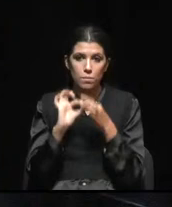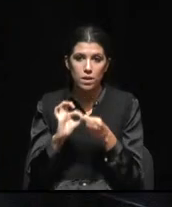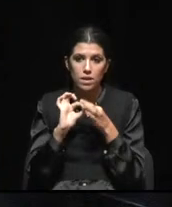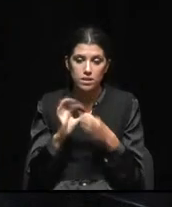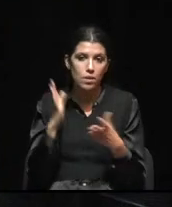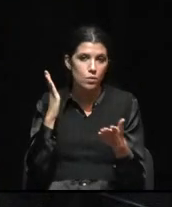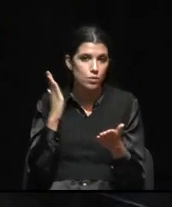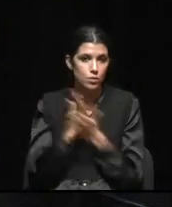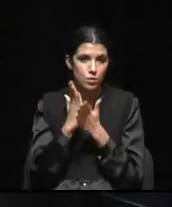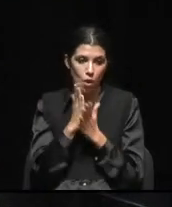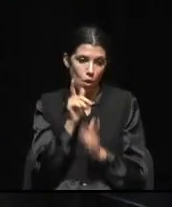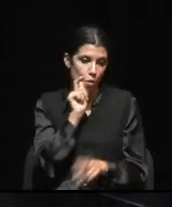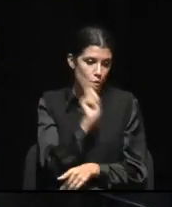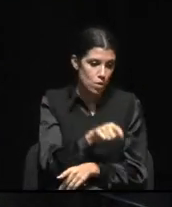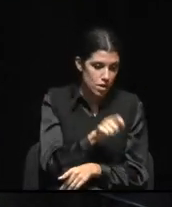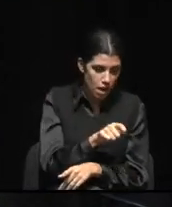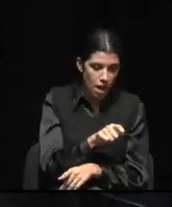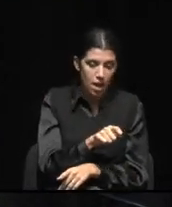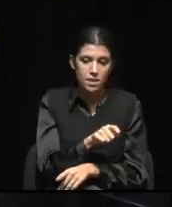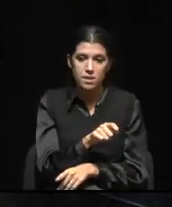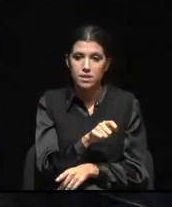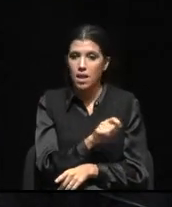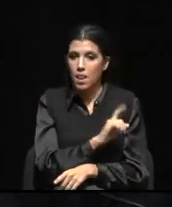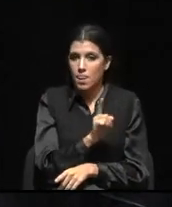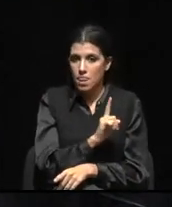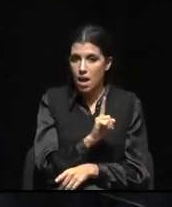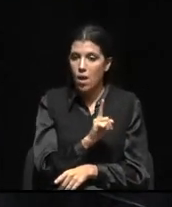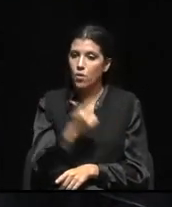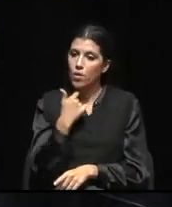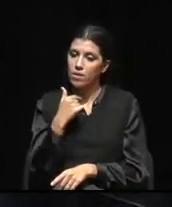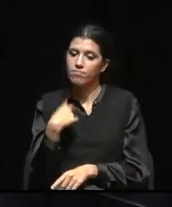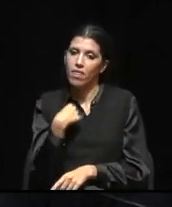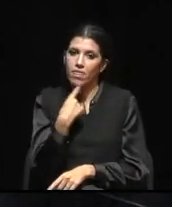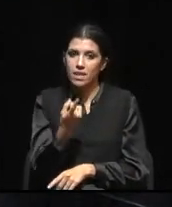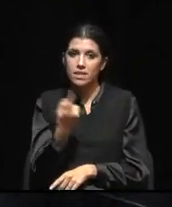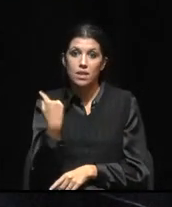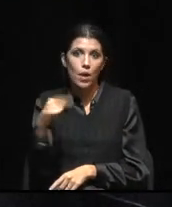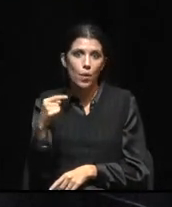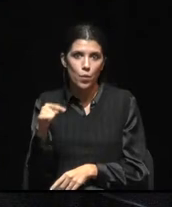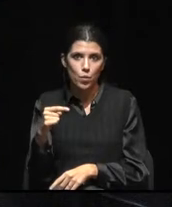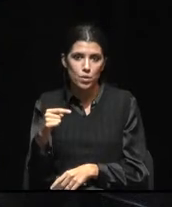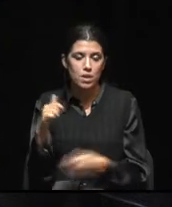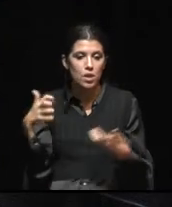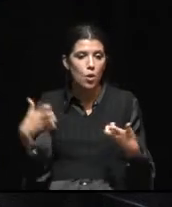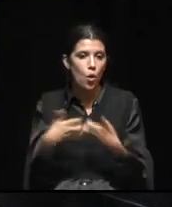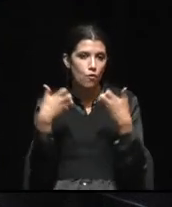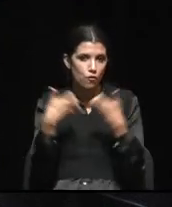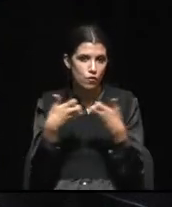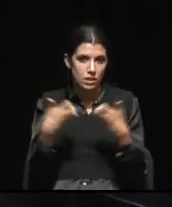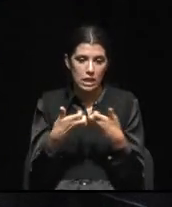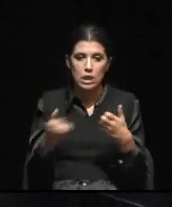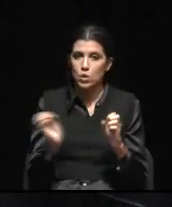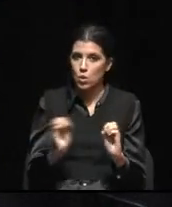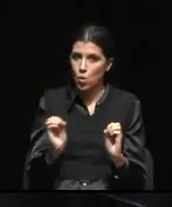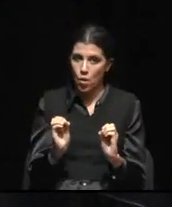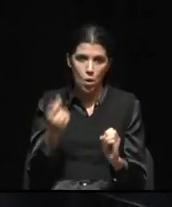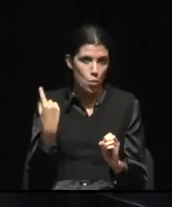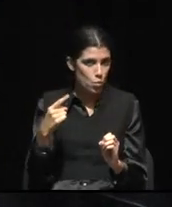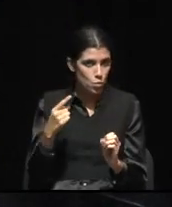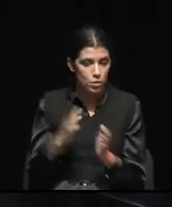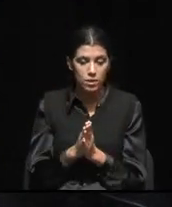passa apenas pela Ucrânia por muito que se procure dar a ideia de que este é o único e Central conflito nos nossos